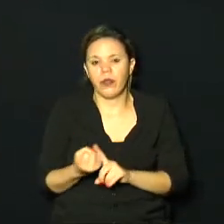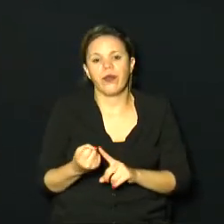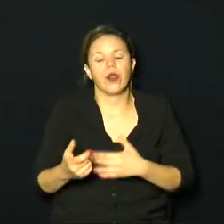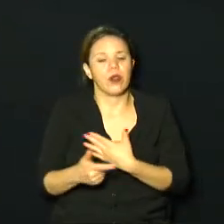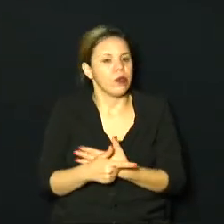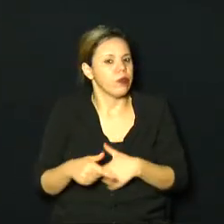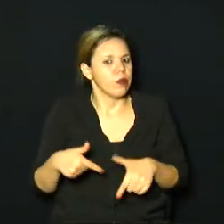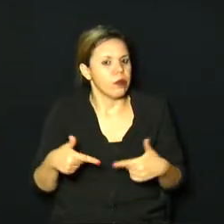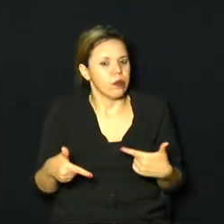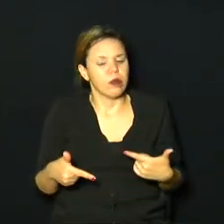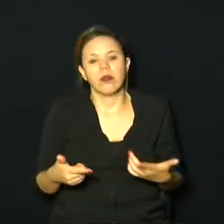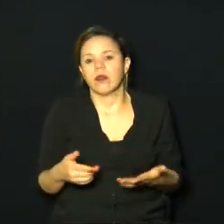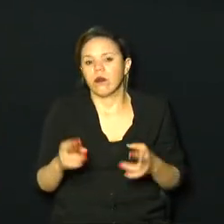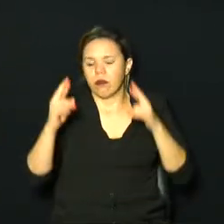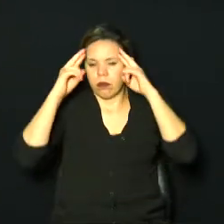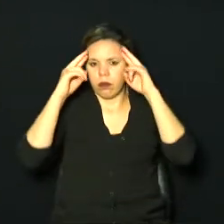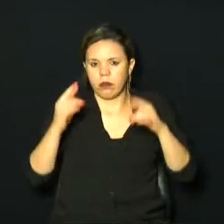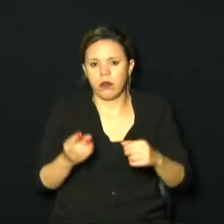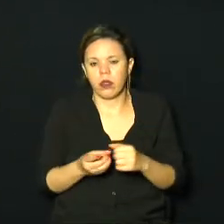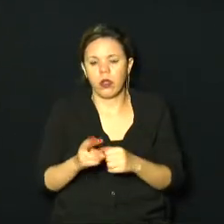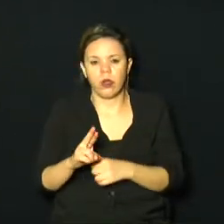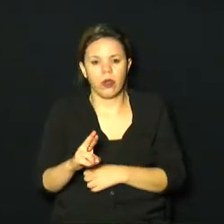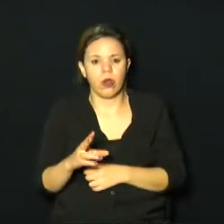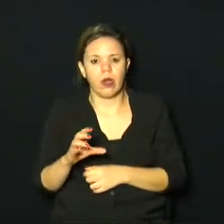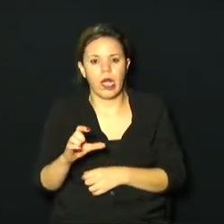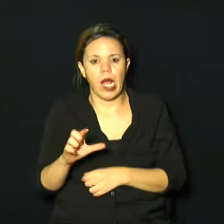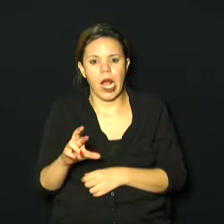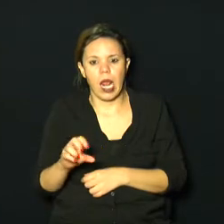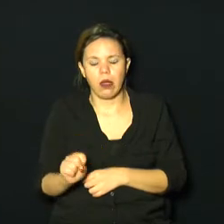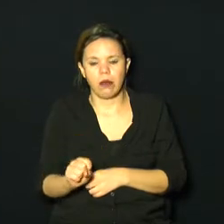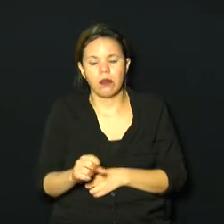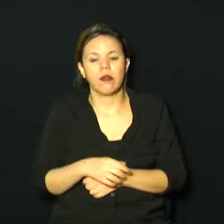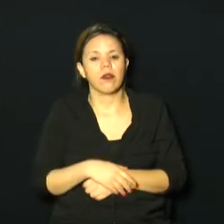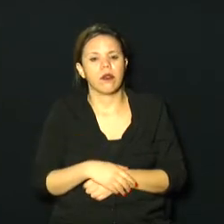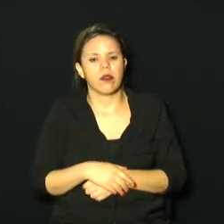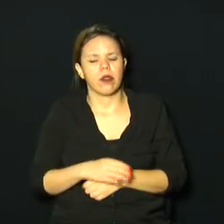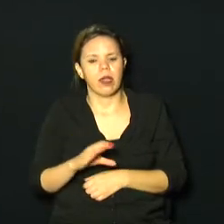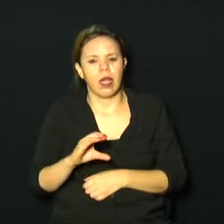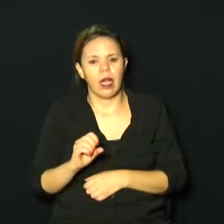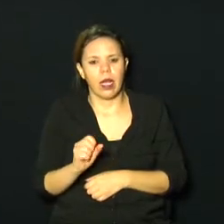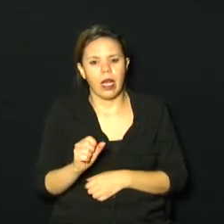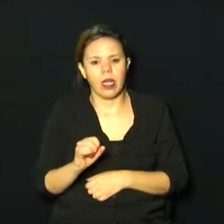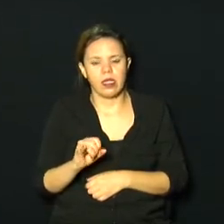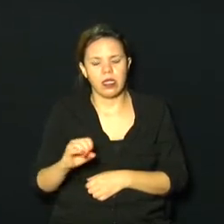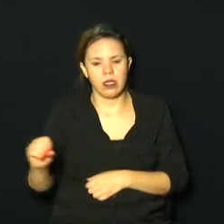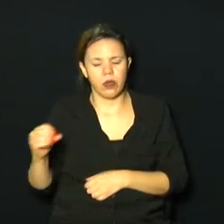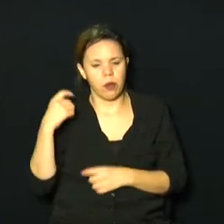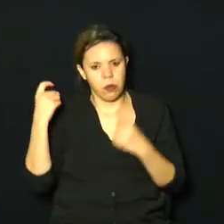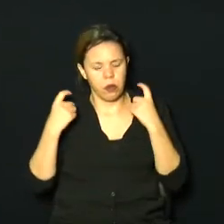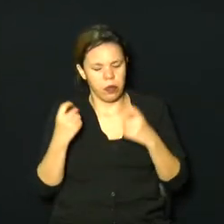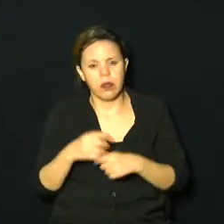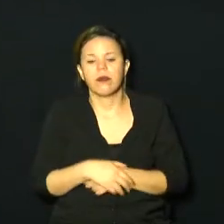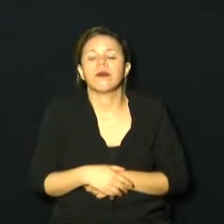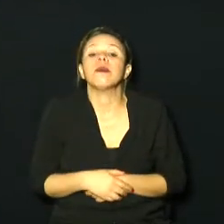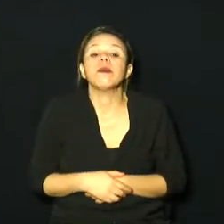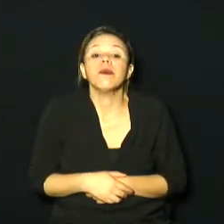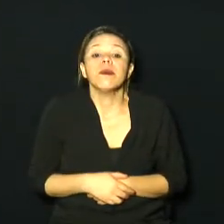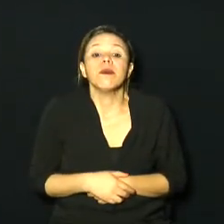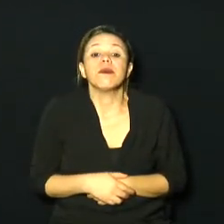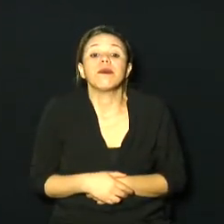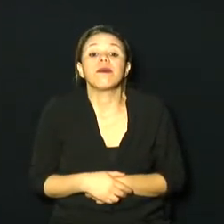foram, em que pese, com todo respeito ao doutor Carlos, com o doutor Cássio, a preocupação de